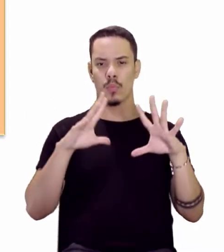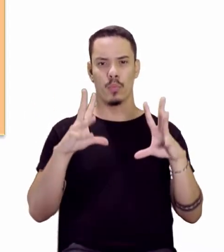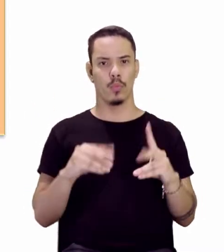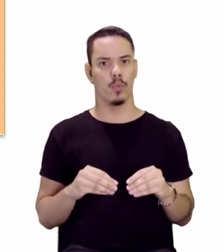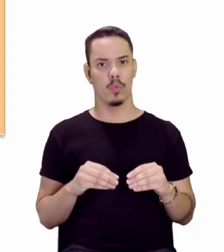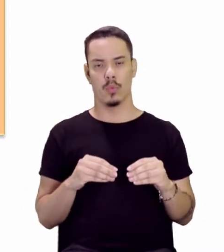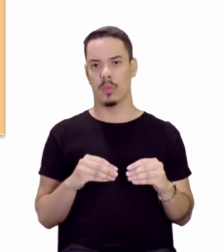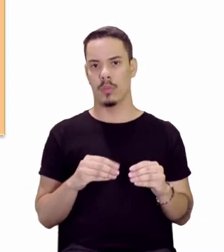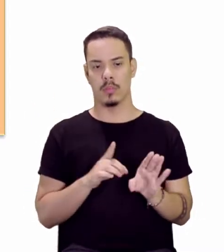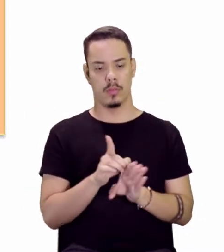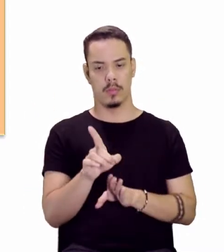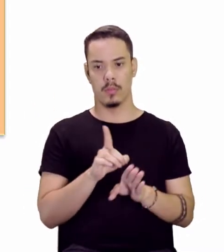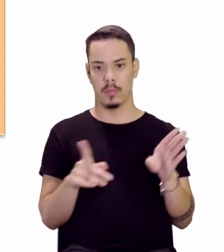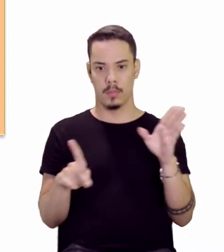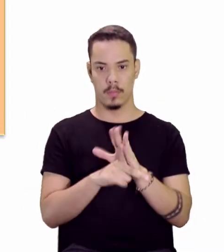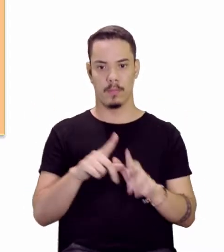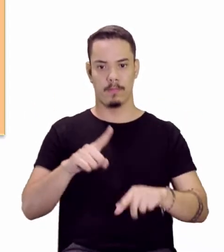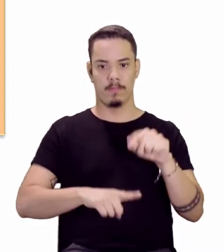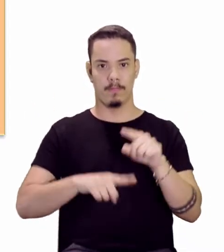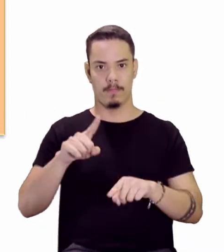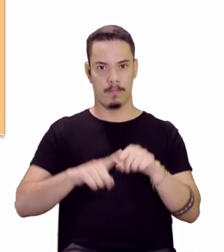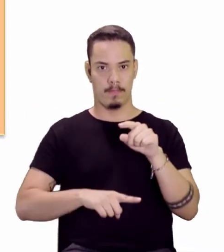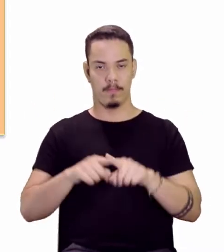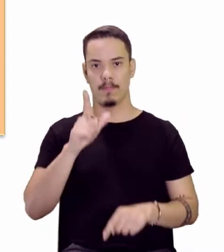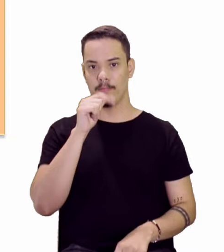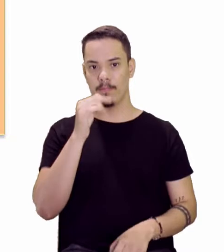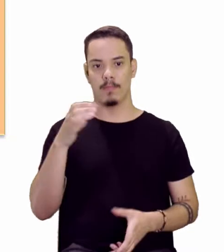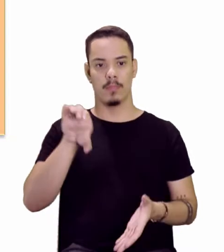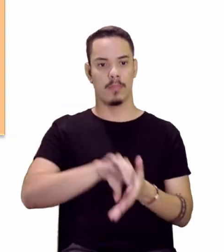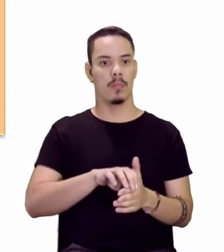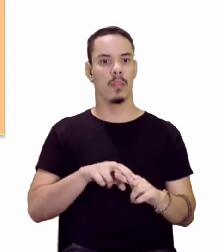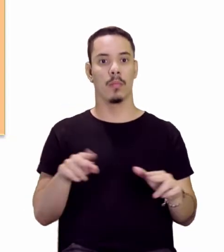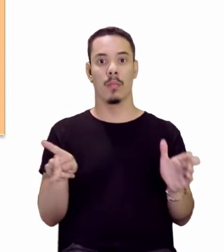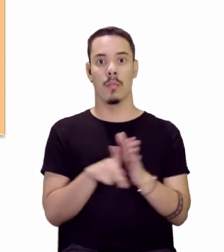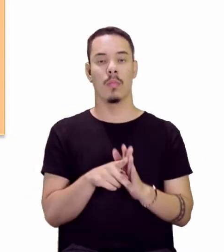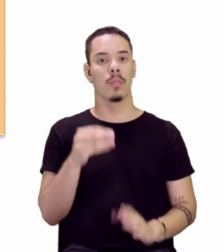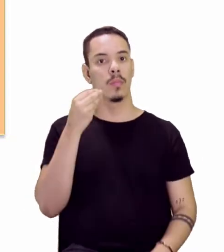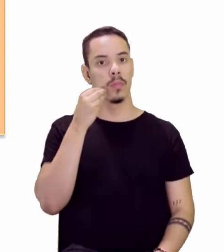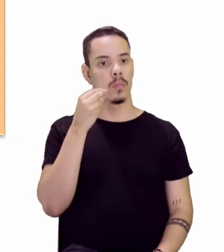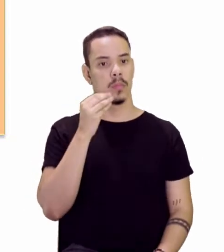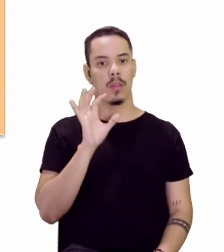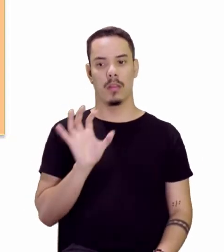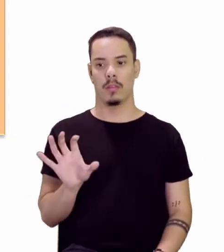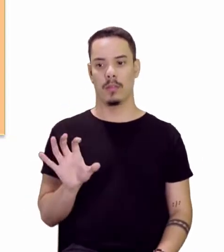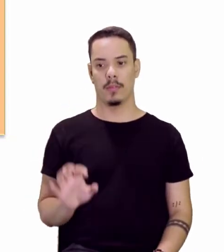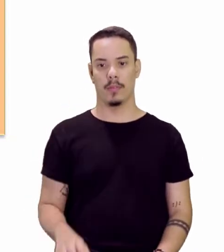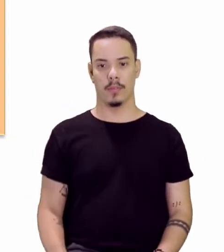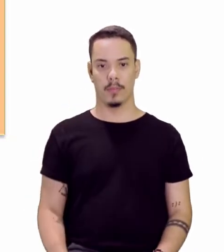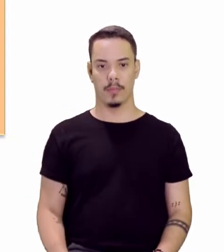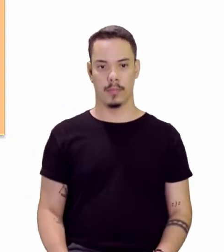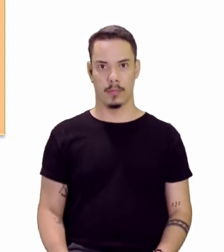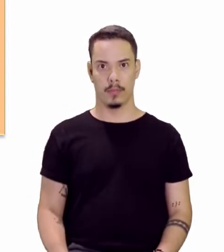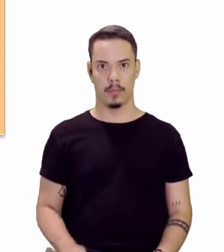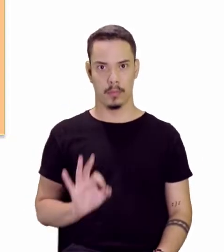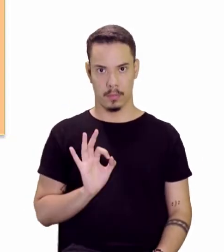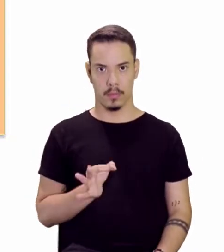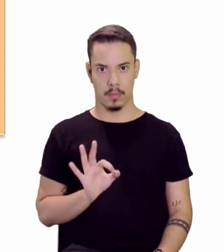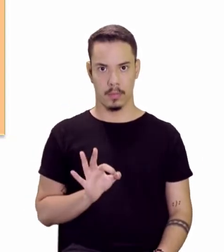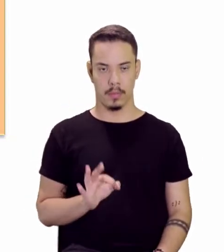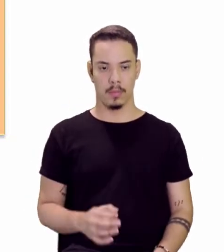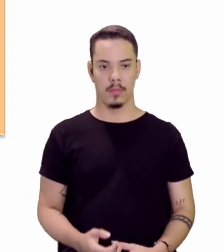o objeto nele mergulhado. Não é isso? Então ali, olha só, com esse experimento simples... Pressão, só que a força é sempre vertical para cima,